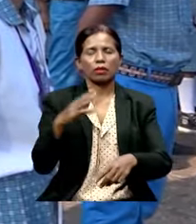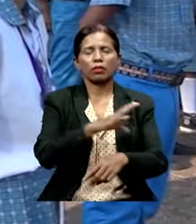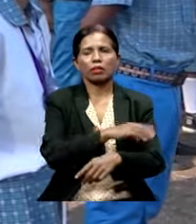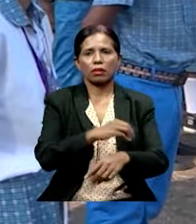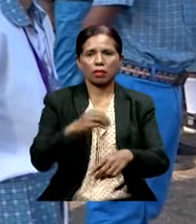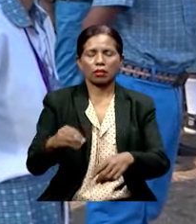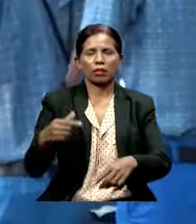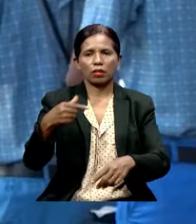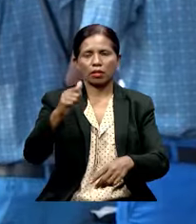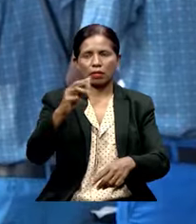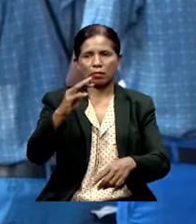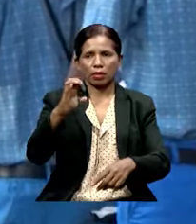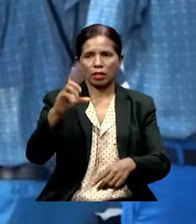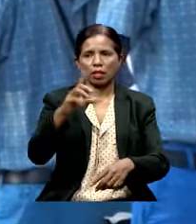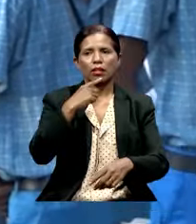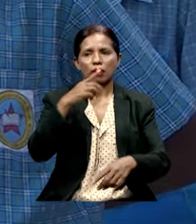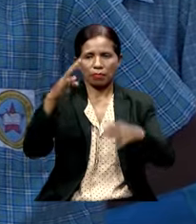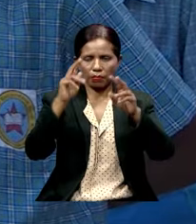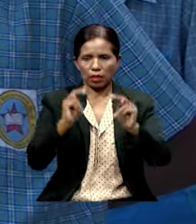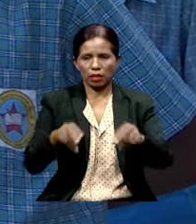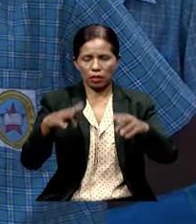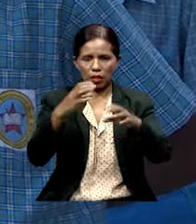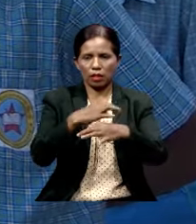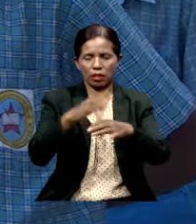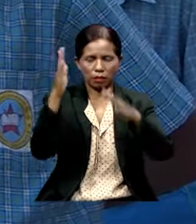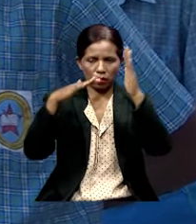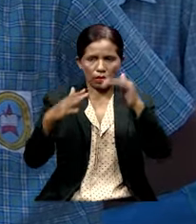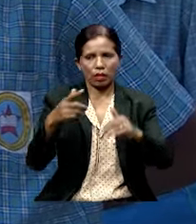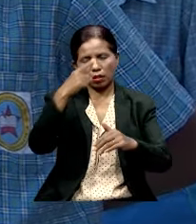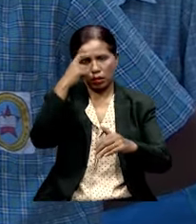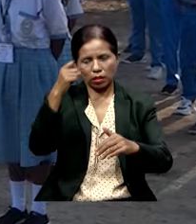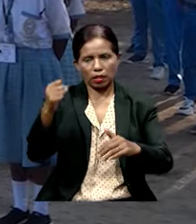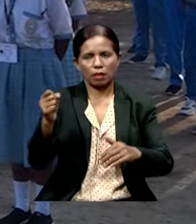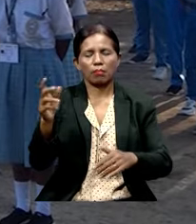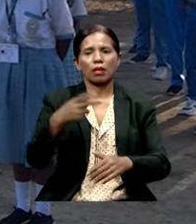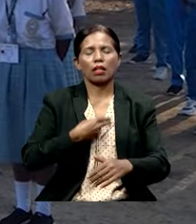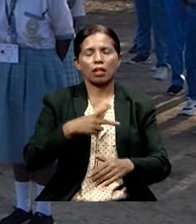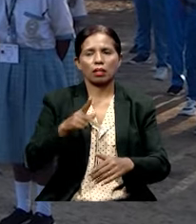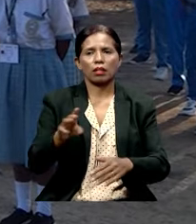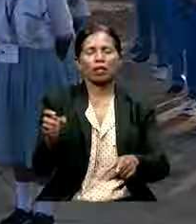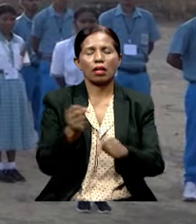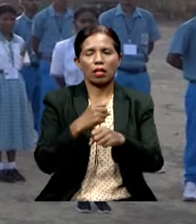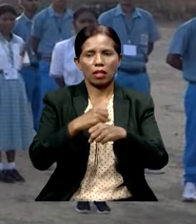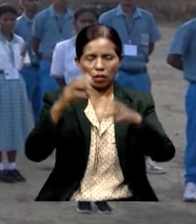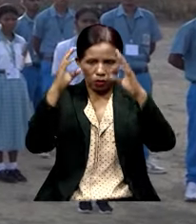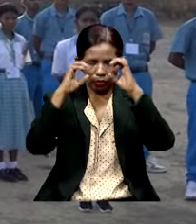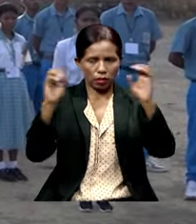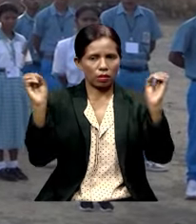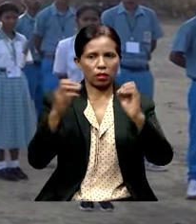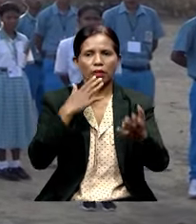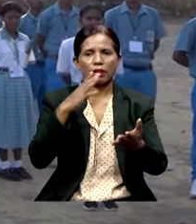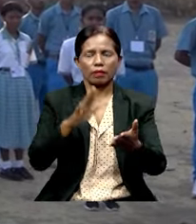cidadania, Gabriel Soares Ateten, precisa hadia problema hirakne, tamba acto ne halo setor educação continua la e a